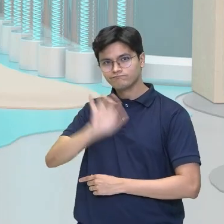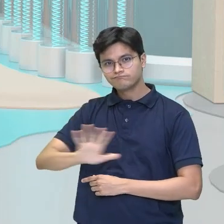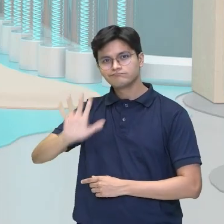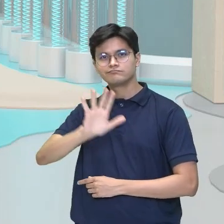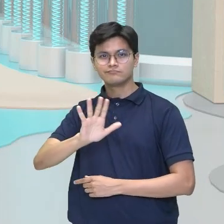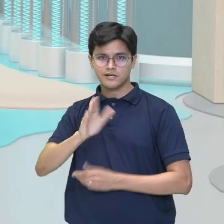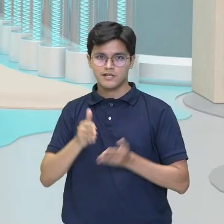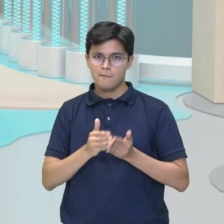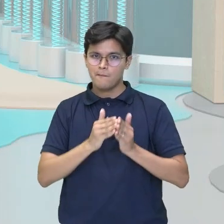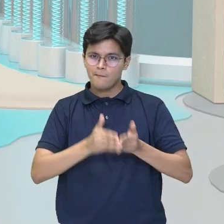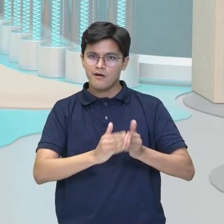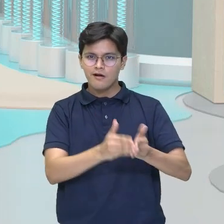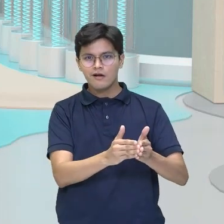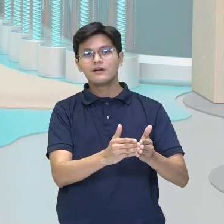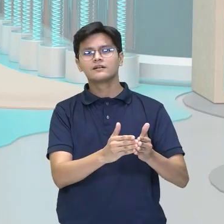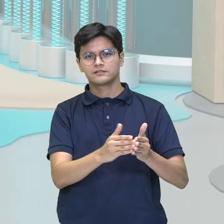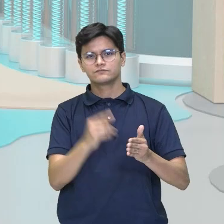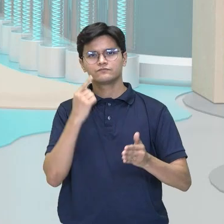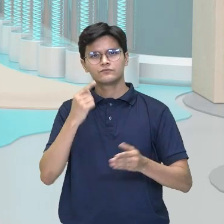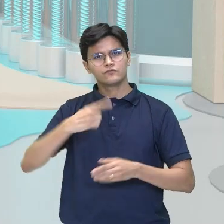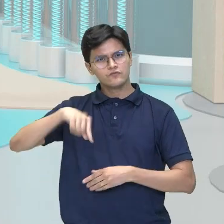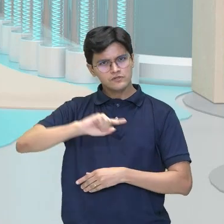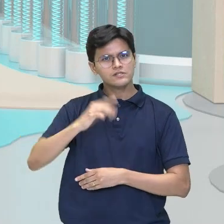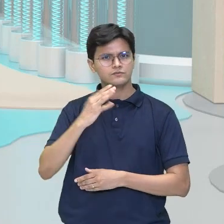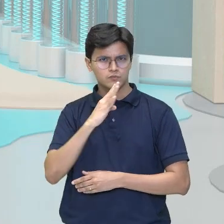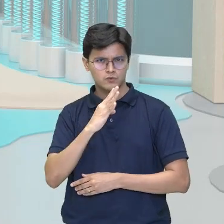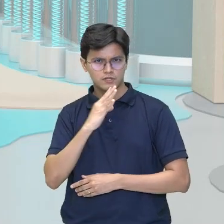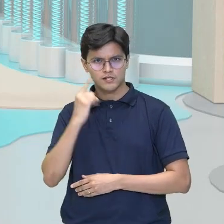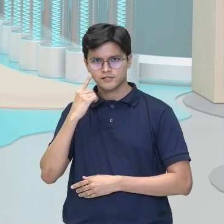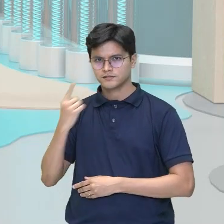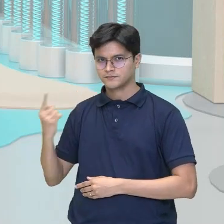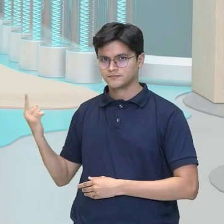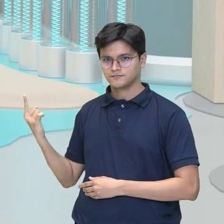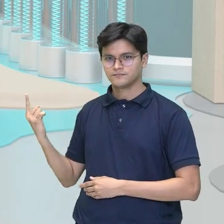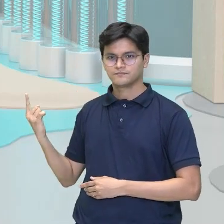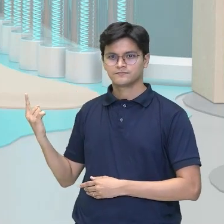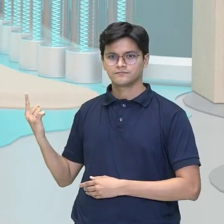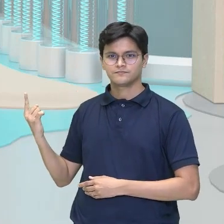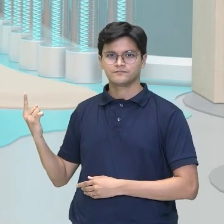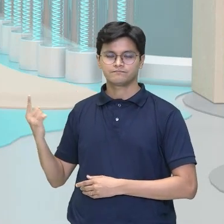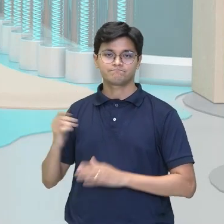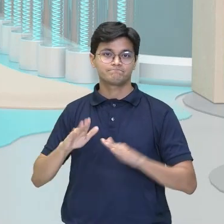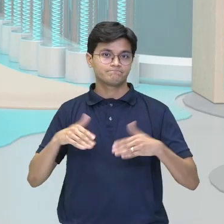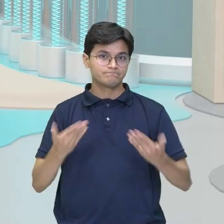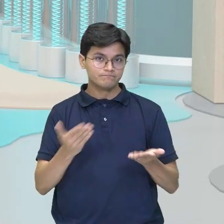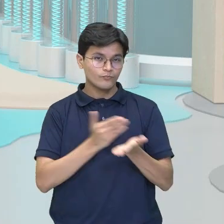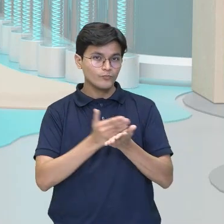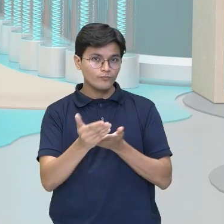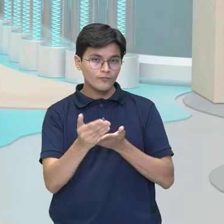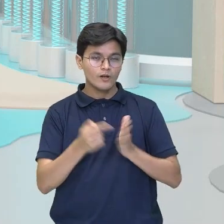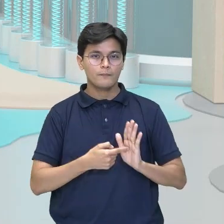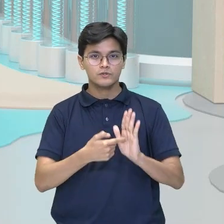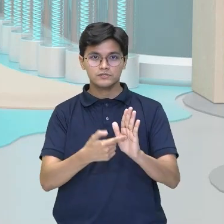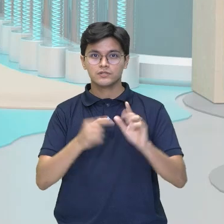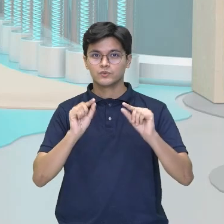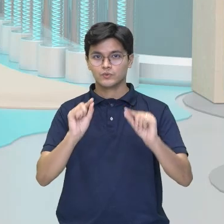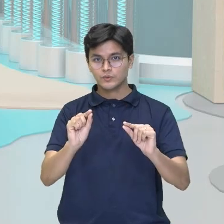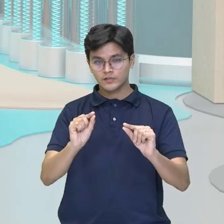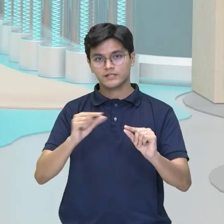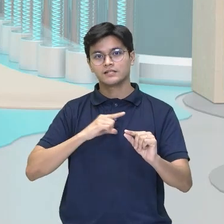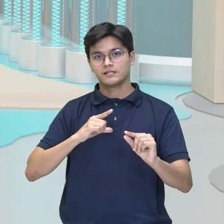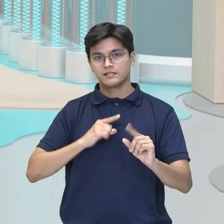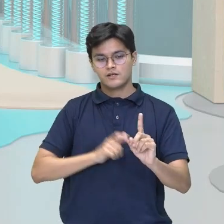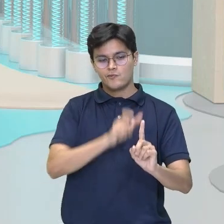associar, saber qual é esse anime que eu estou aqui mostrando para vocês. Então, eu vou começar aqui mostrando um diálogo entre